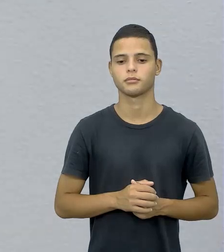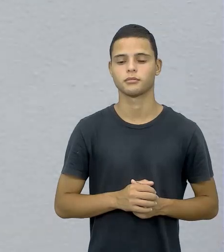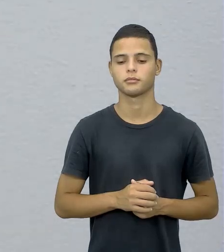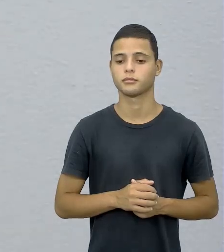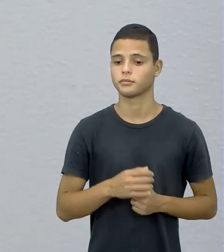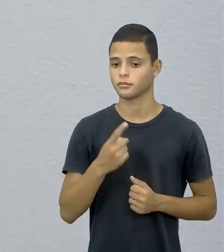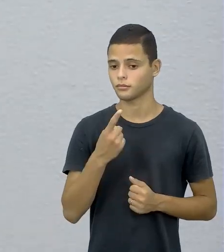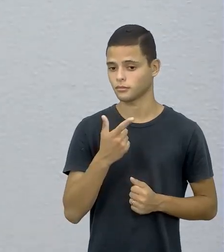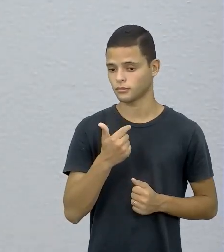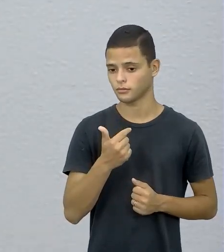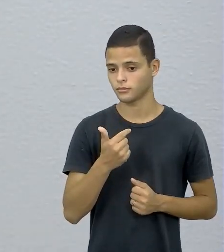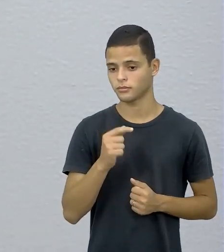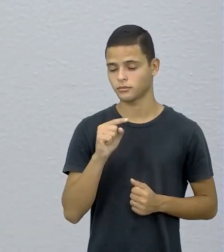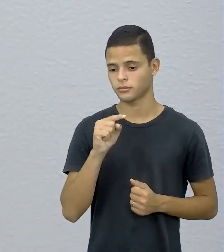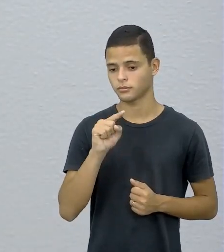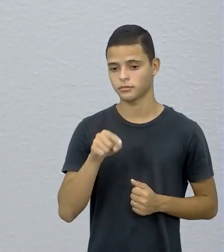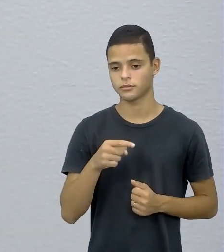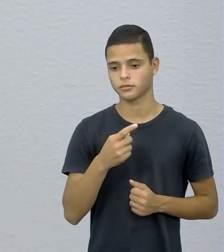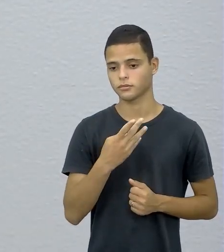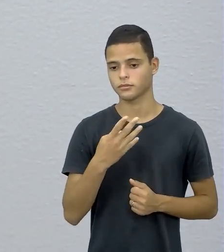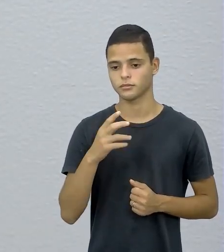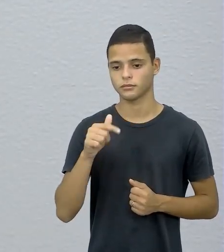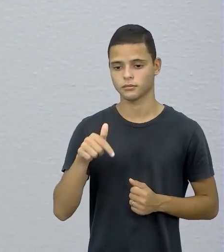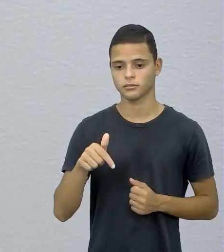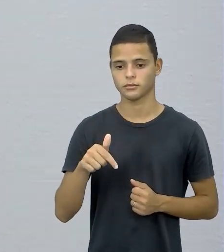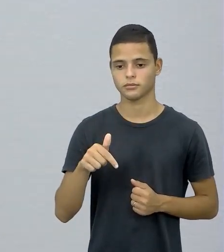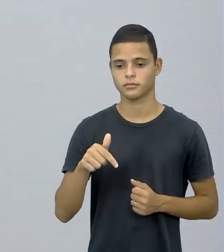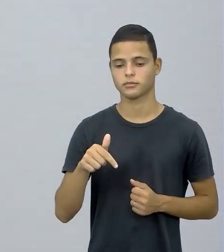12 e 48. Que mão.